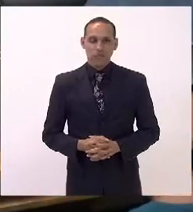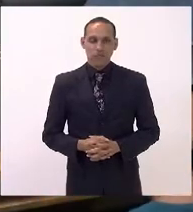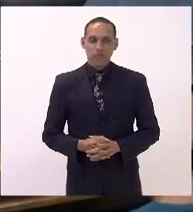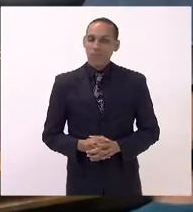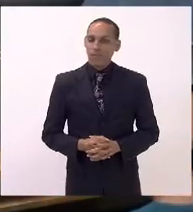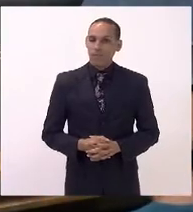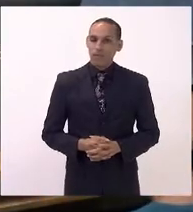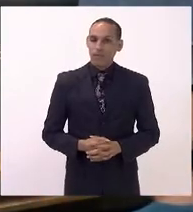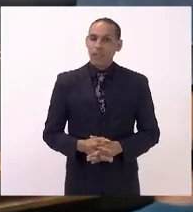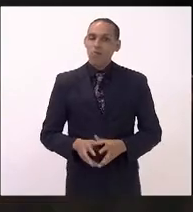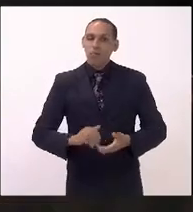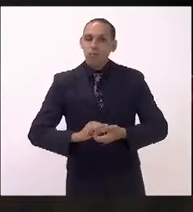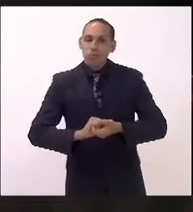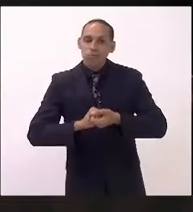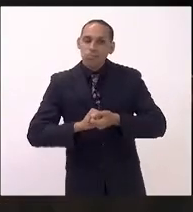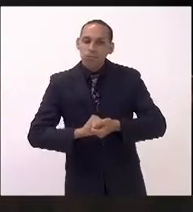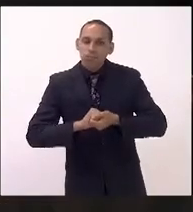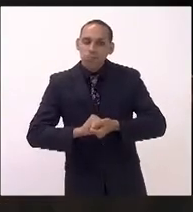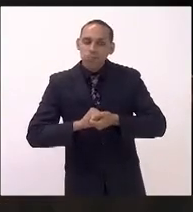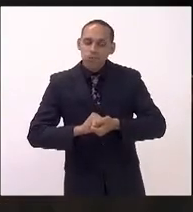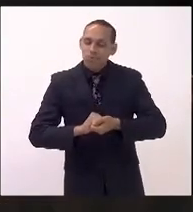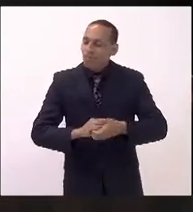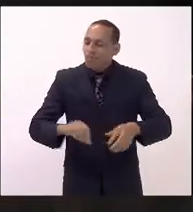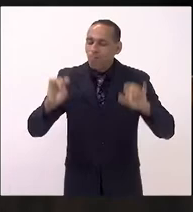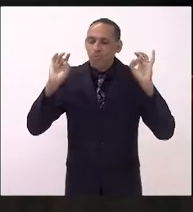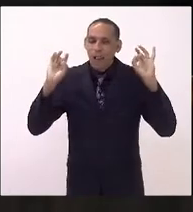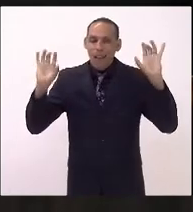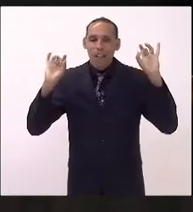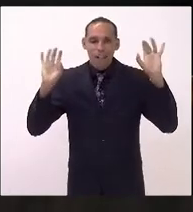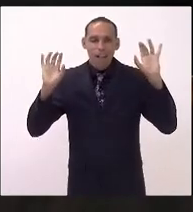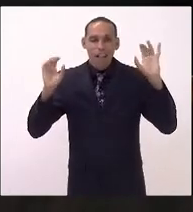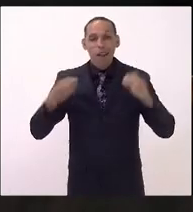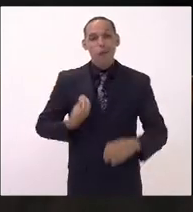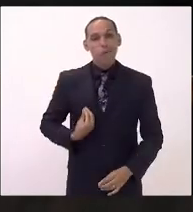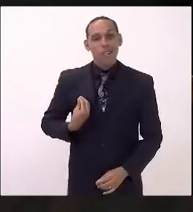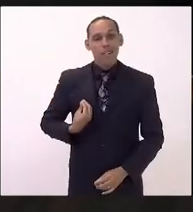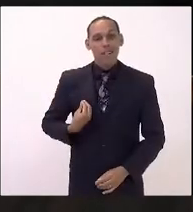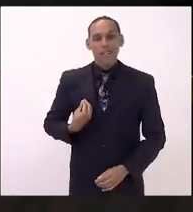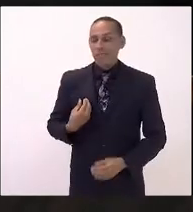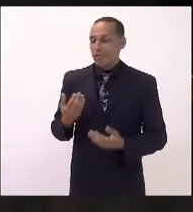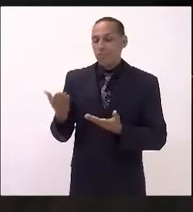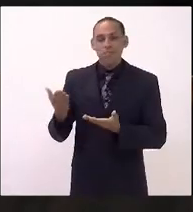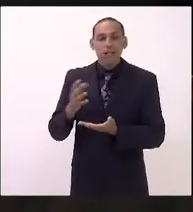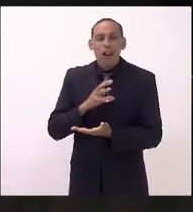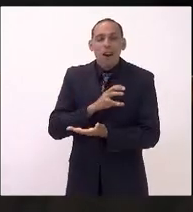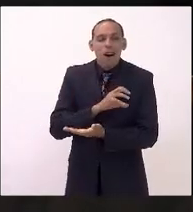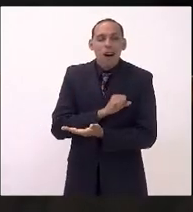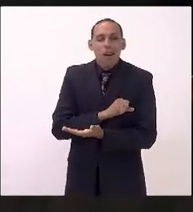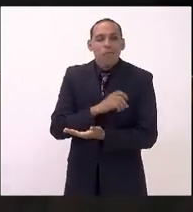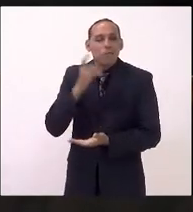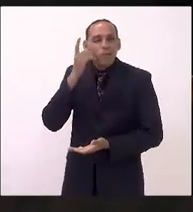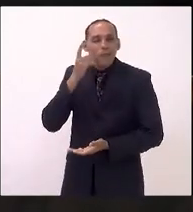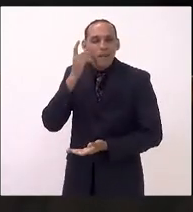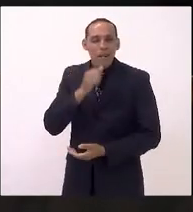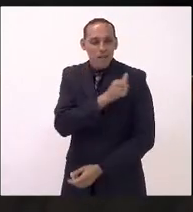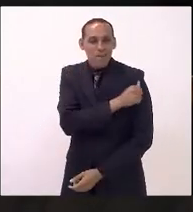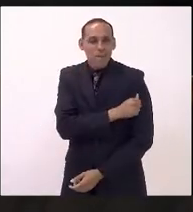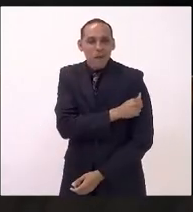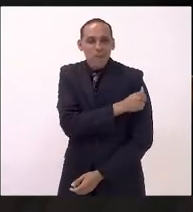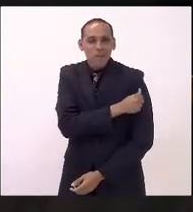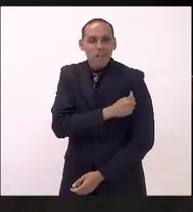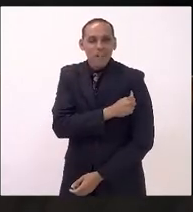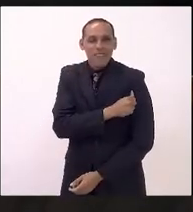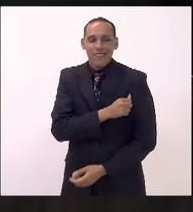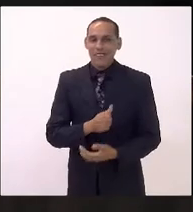Gostaria de saudar de uma forma muito especial a presença da nossa queridíssima deputada, enfermeira